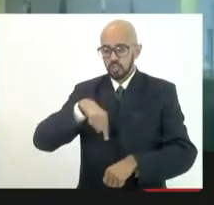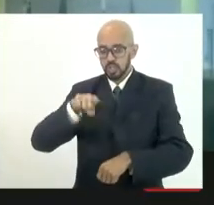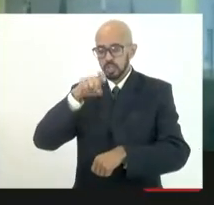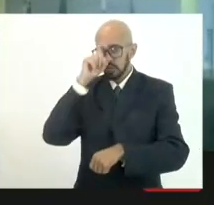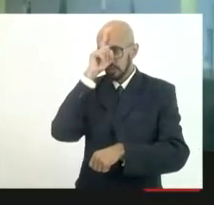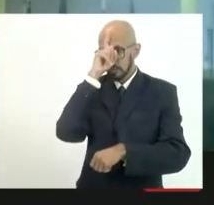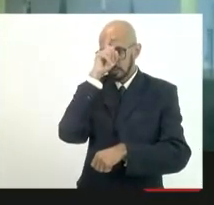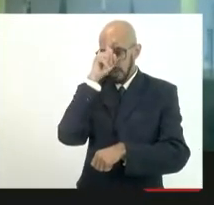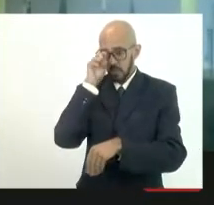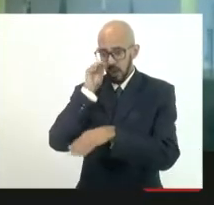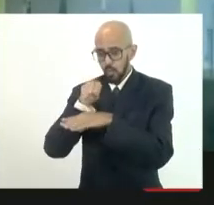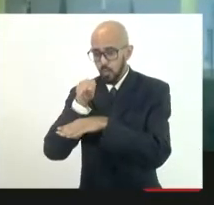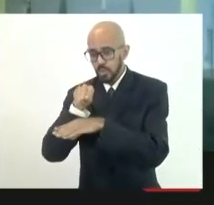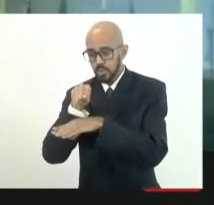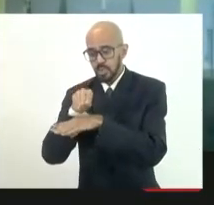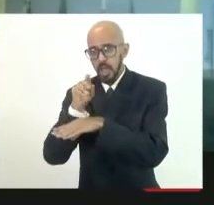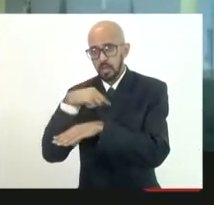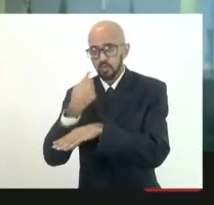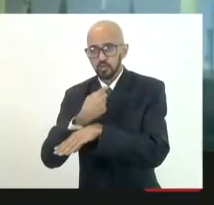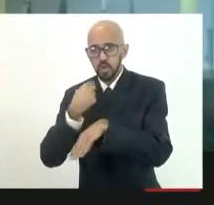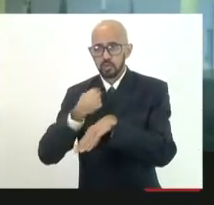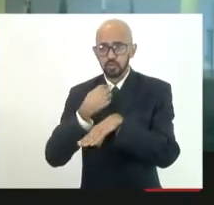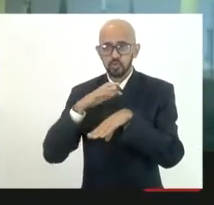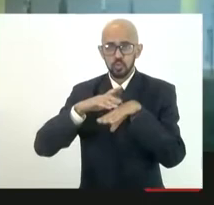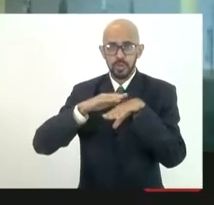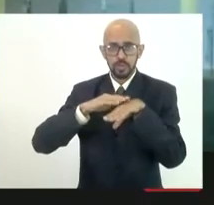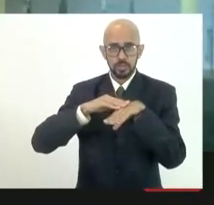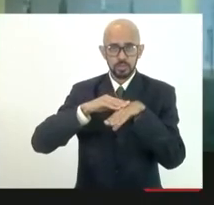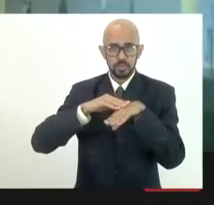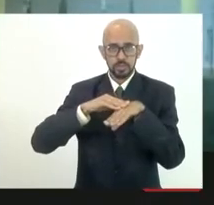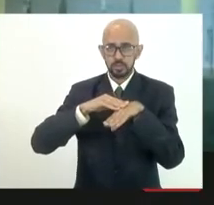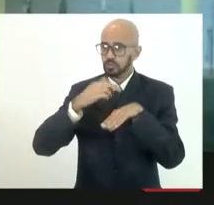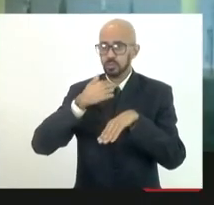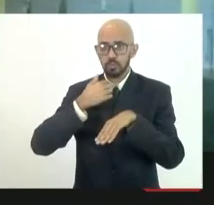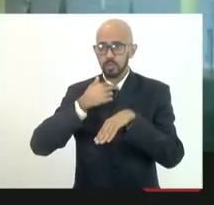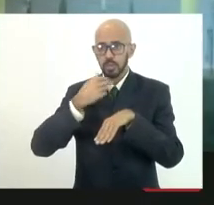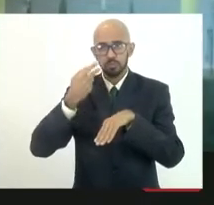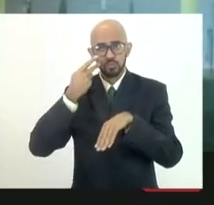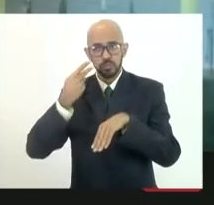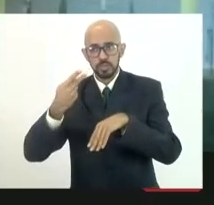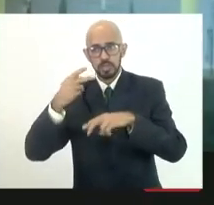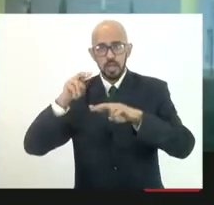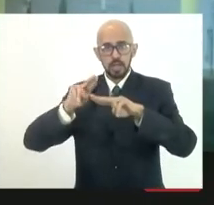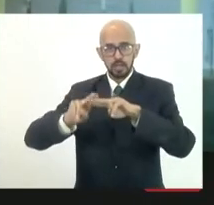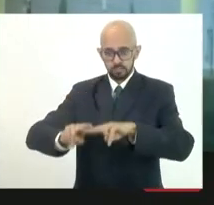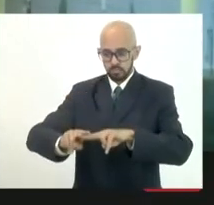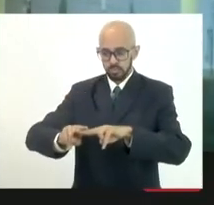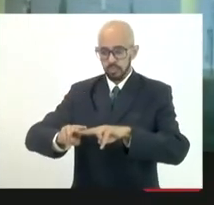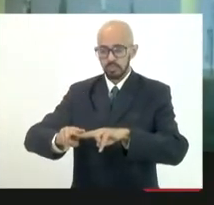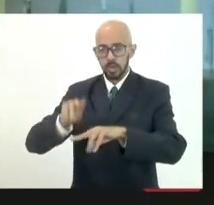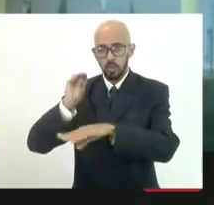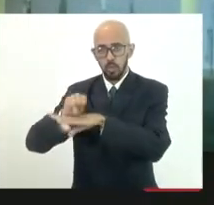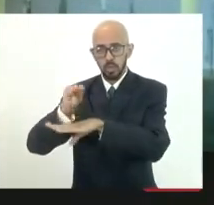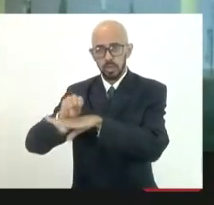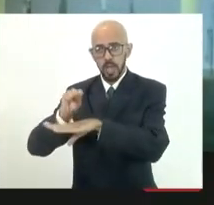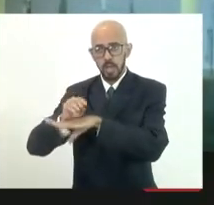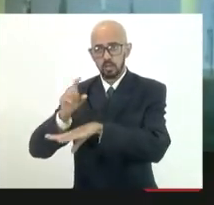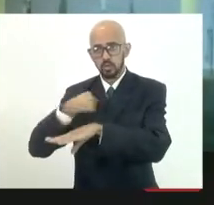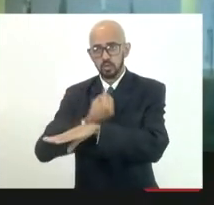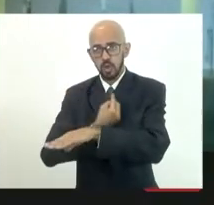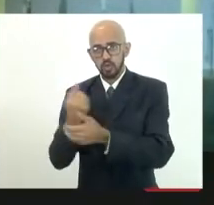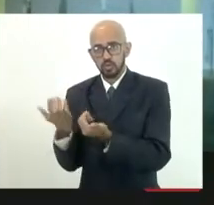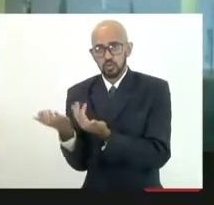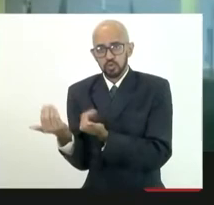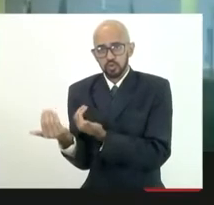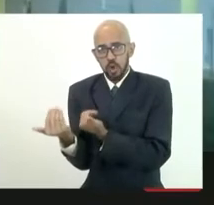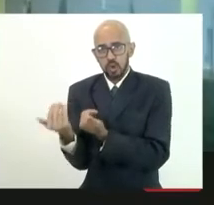enfermos, se nós não podemos ir nas cadeias cuidar dos nossos jovens, dos nossos